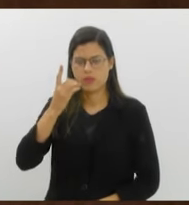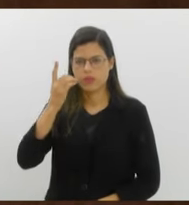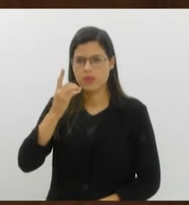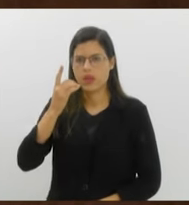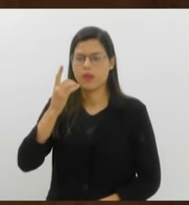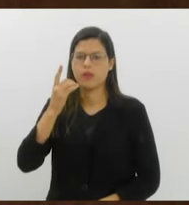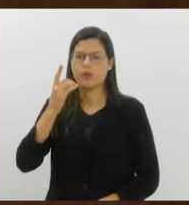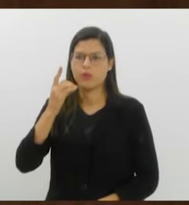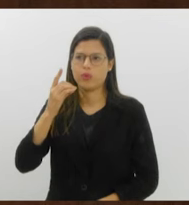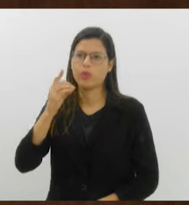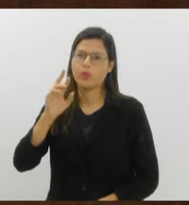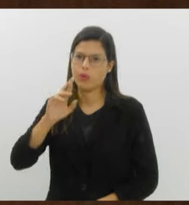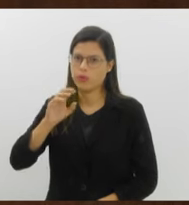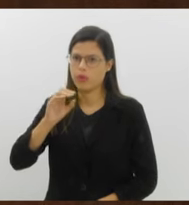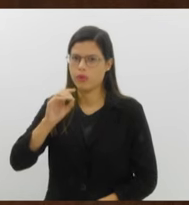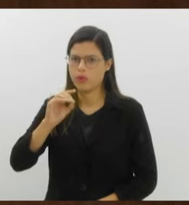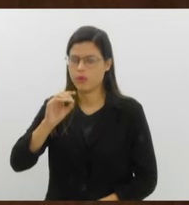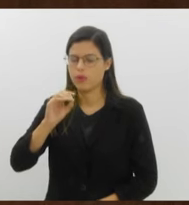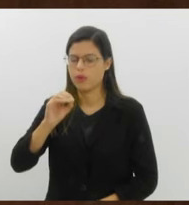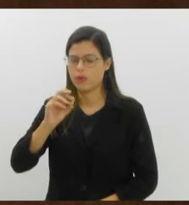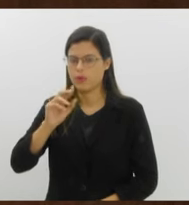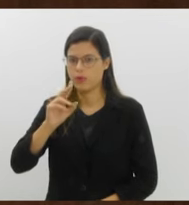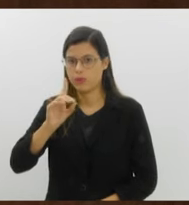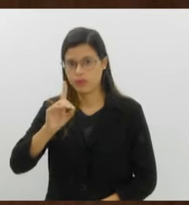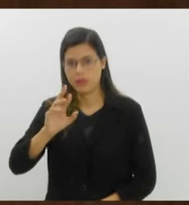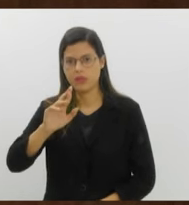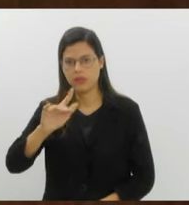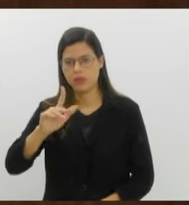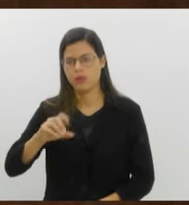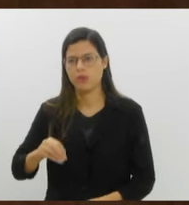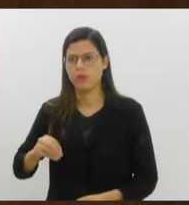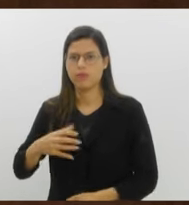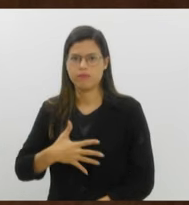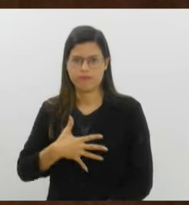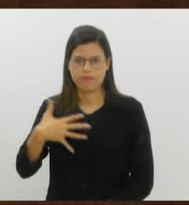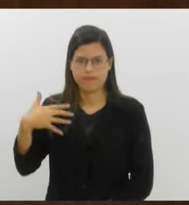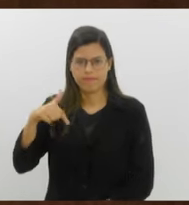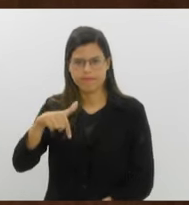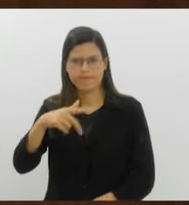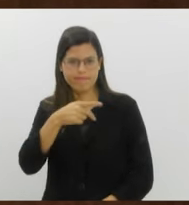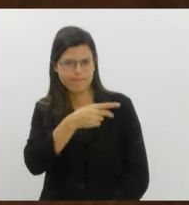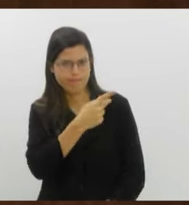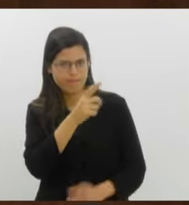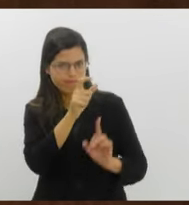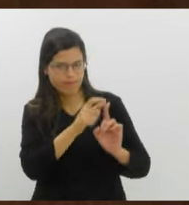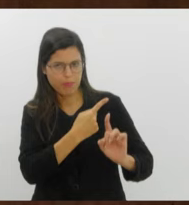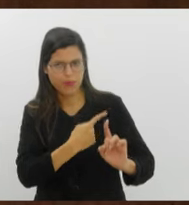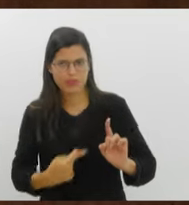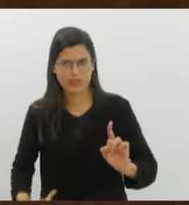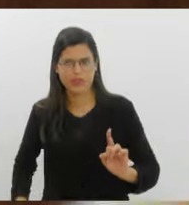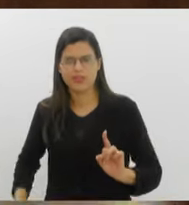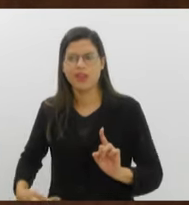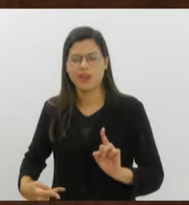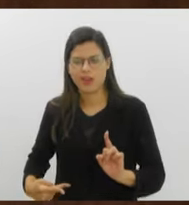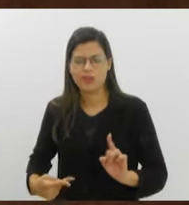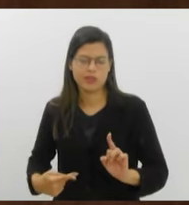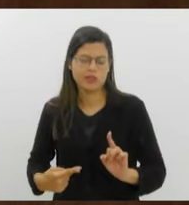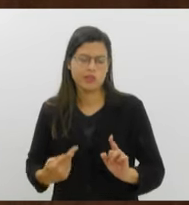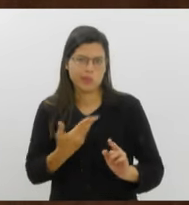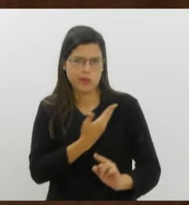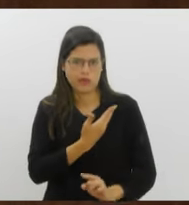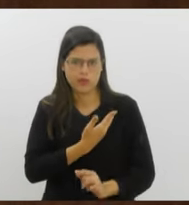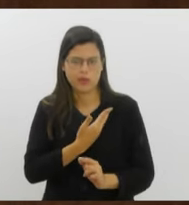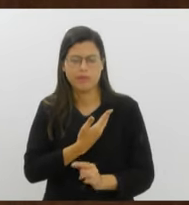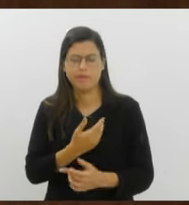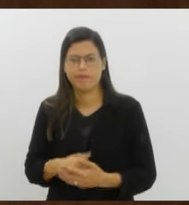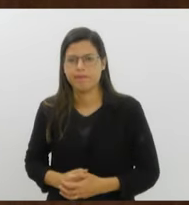Barcelar, uma honra, Rodrigo, estar aqui e ter você como meu presidente, cara brabo, homem, parceiro, irmão.